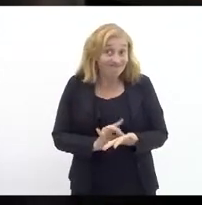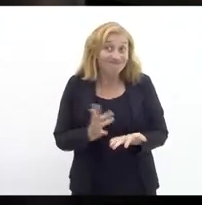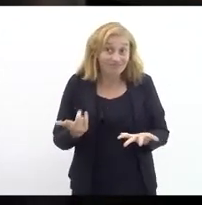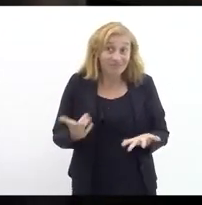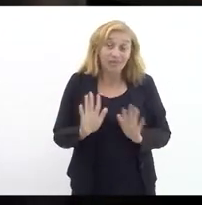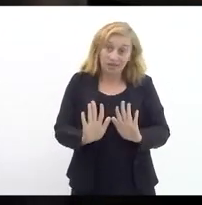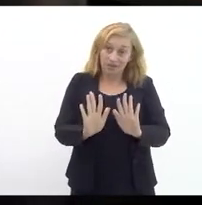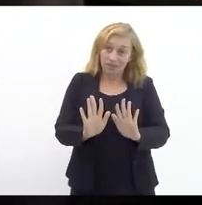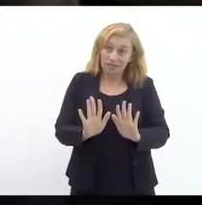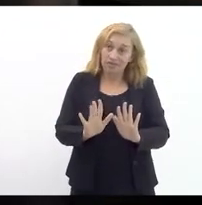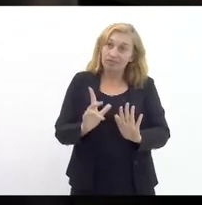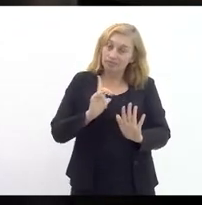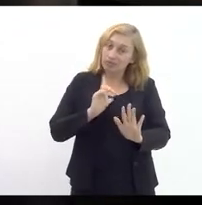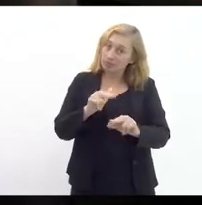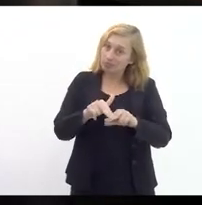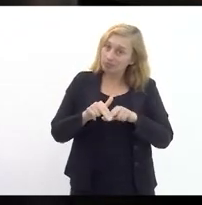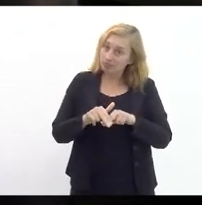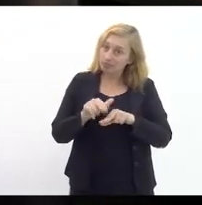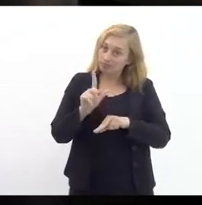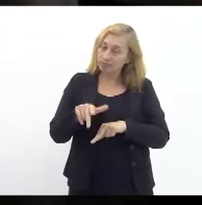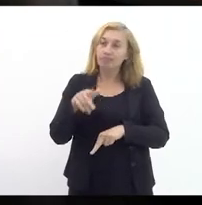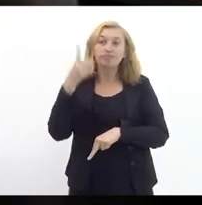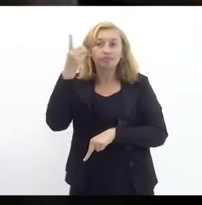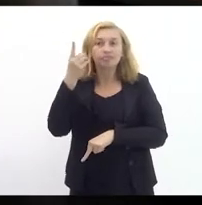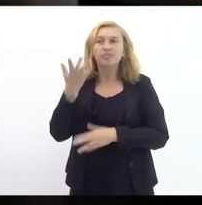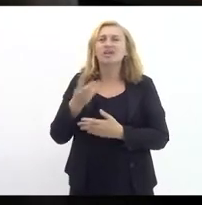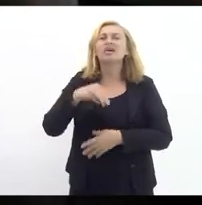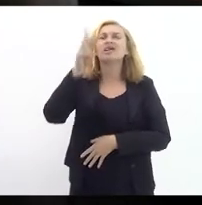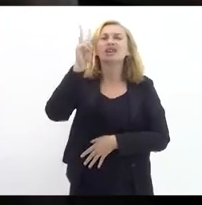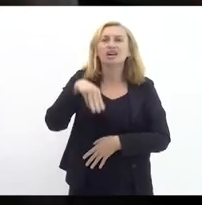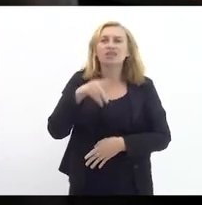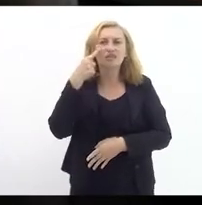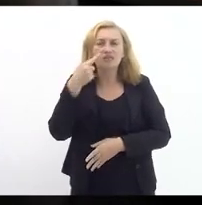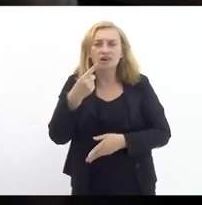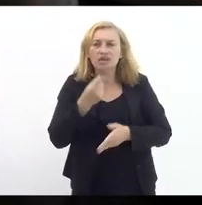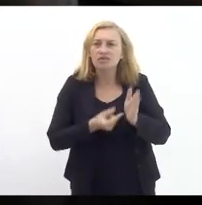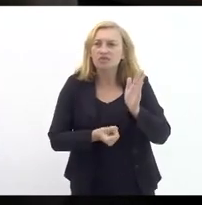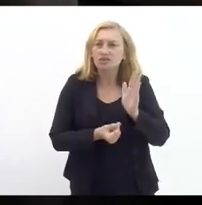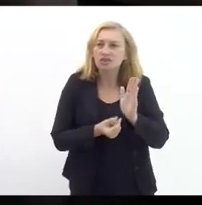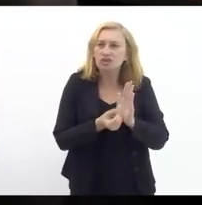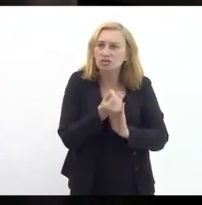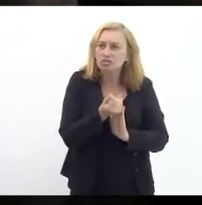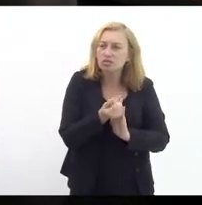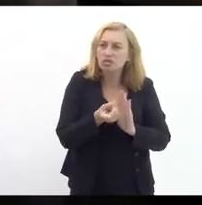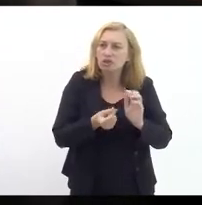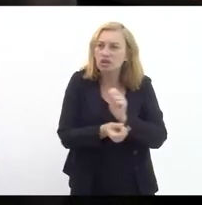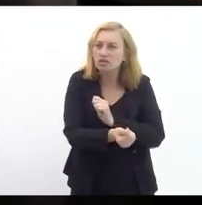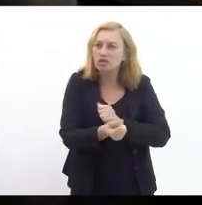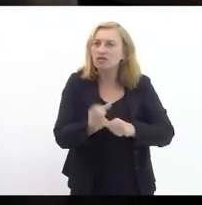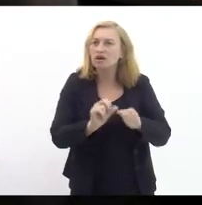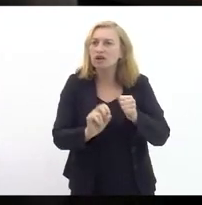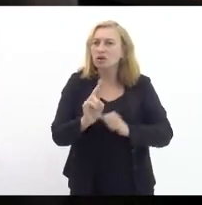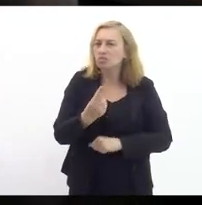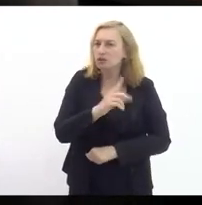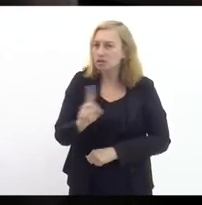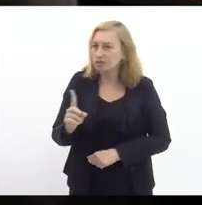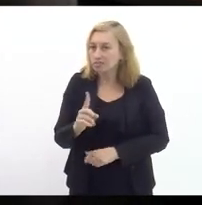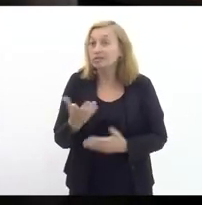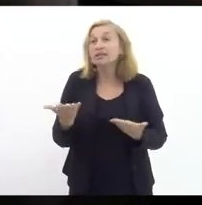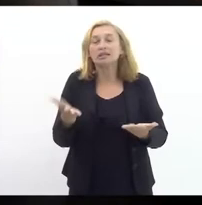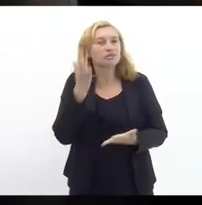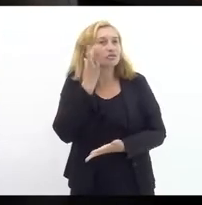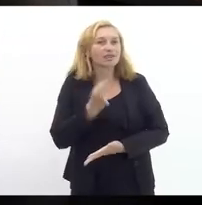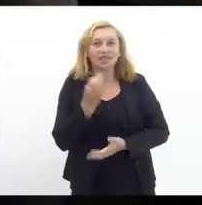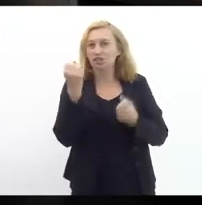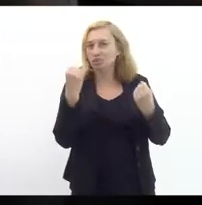Não, mas aqui, tem fatos, tá, deputada? Raquel, mas quem vai constatar se esse investimento foi feito ou não? Quando vai ser? Como vai ser? não sei